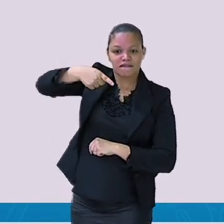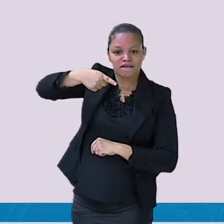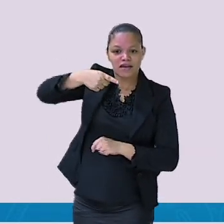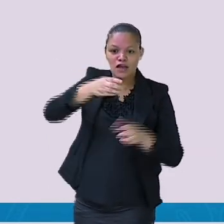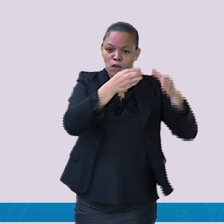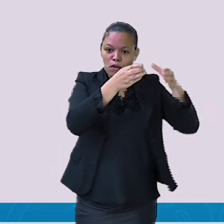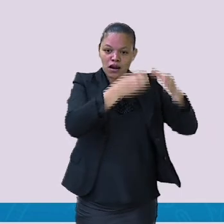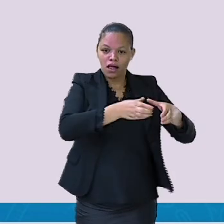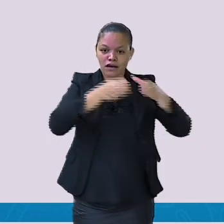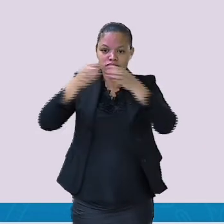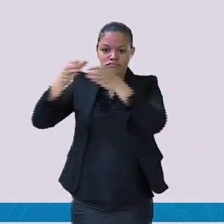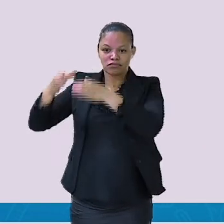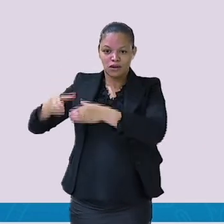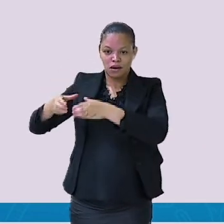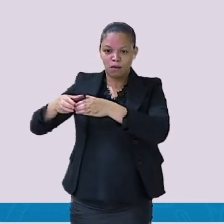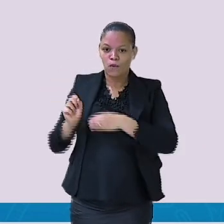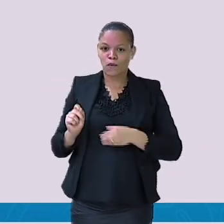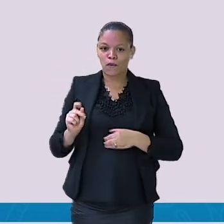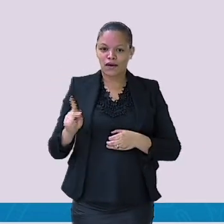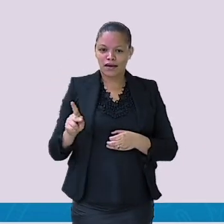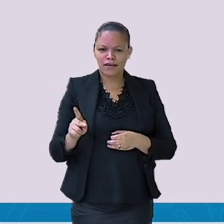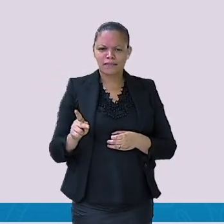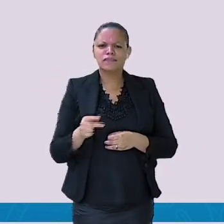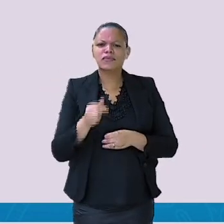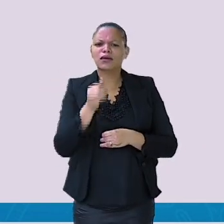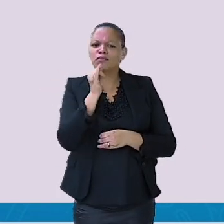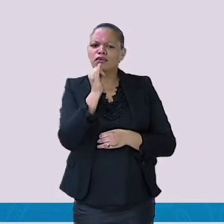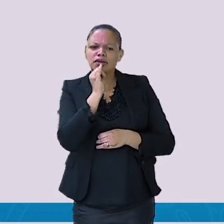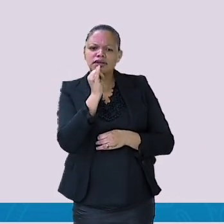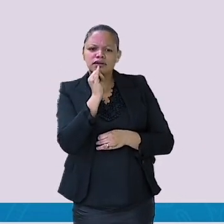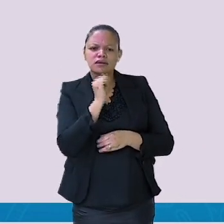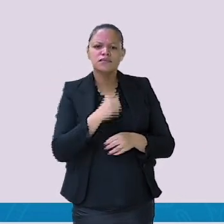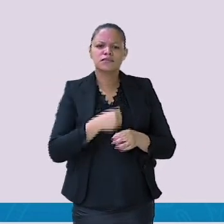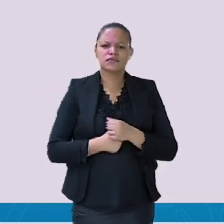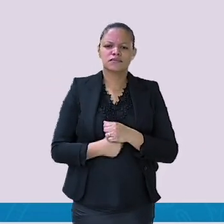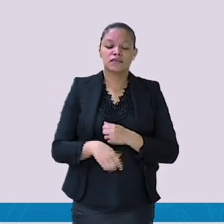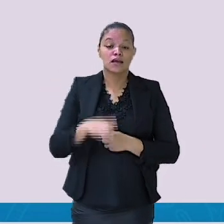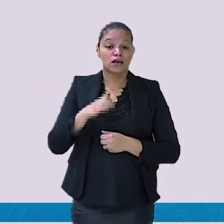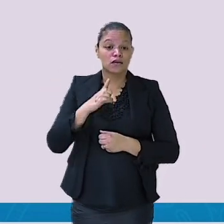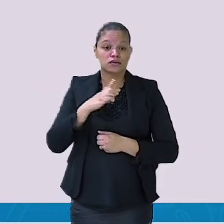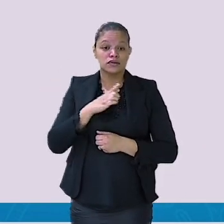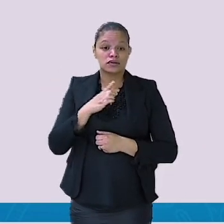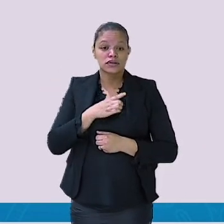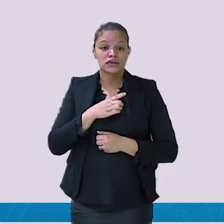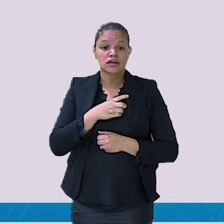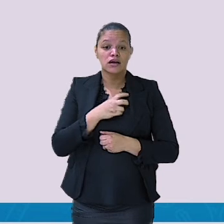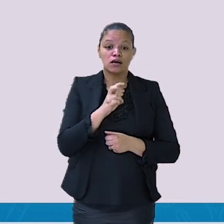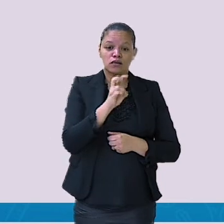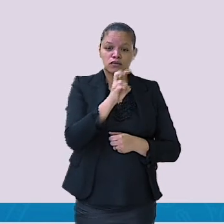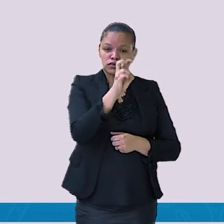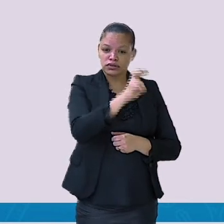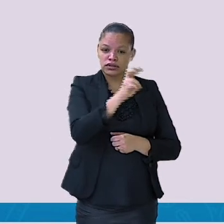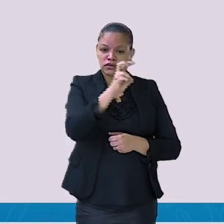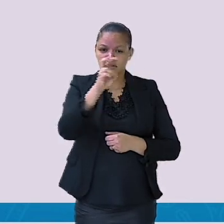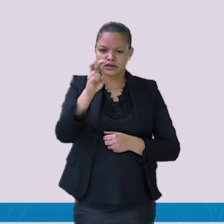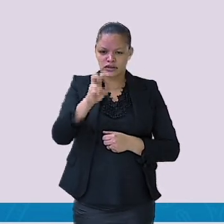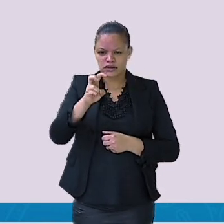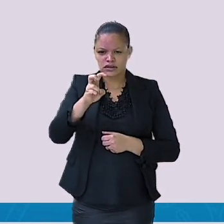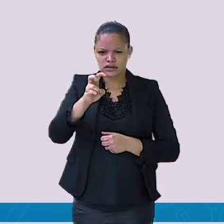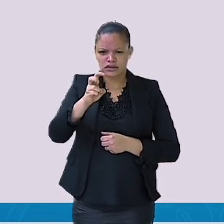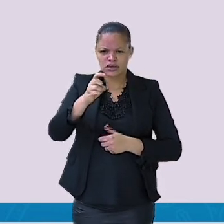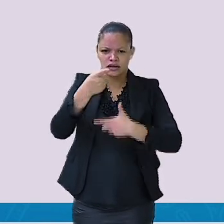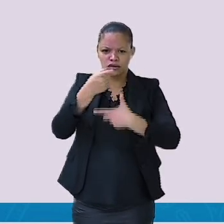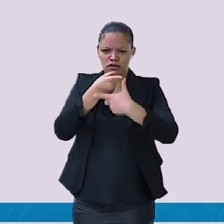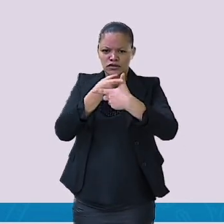tinha aqui o número 55, olha, eu vou anotar aqui do lado separado. E dividir por 1.000,